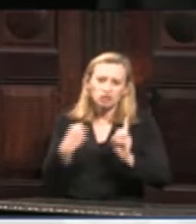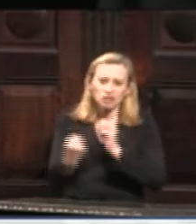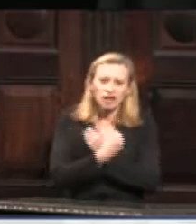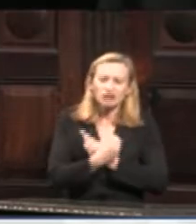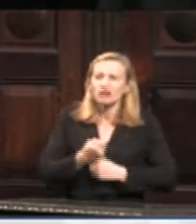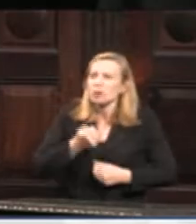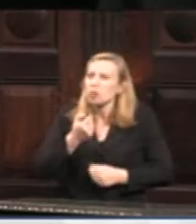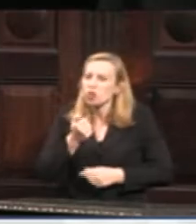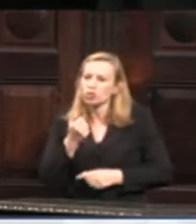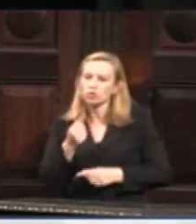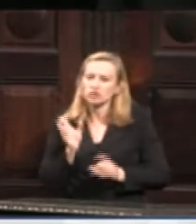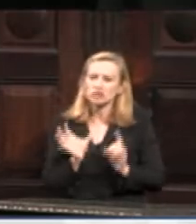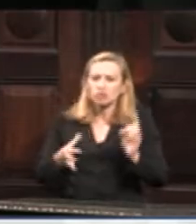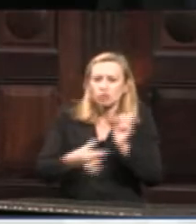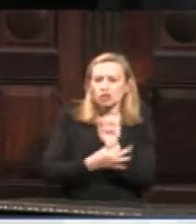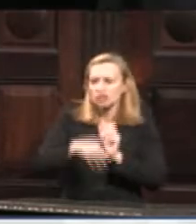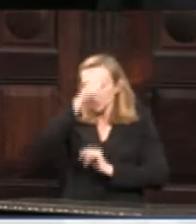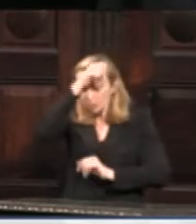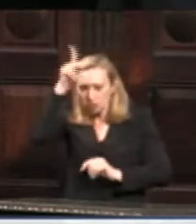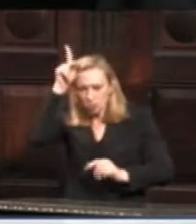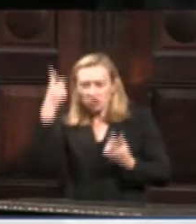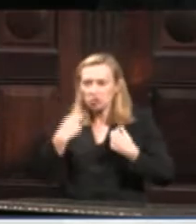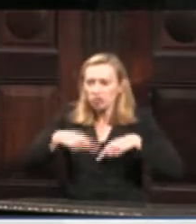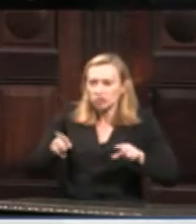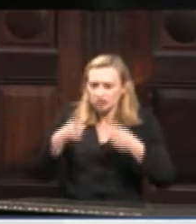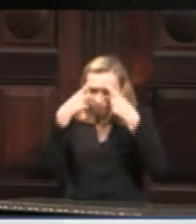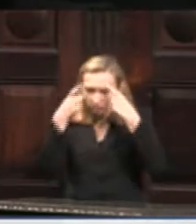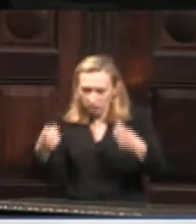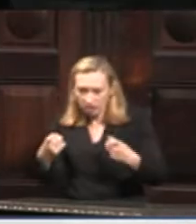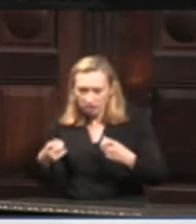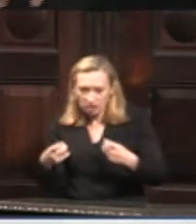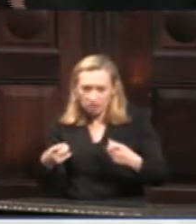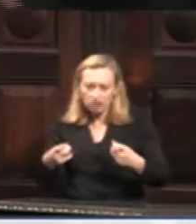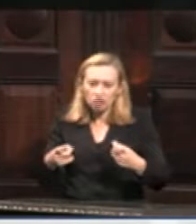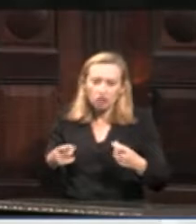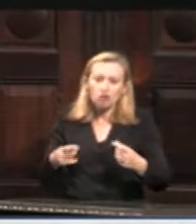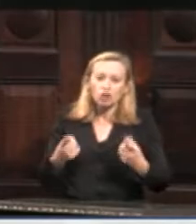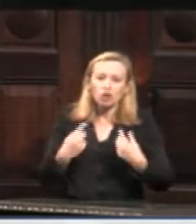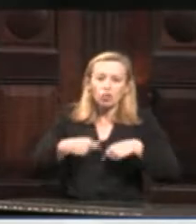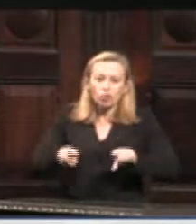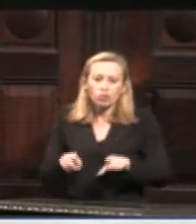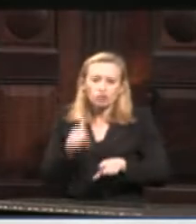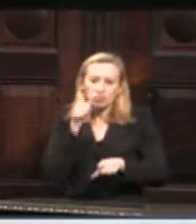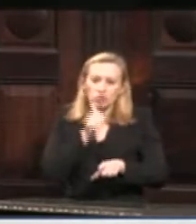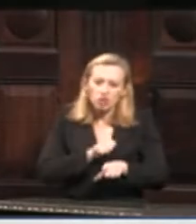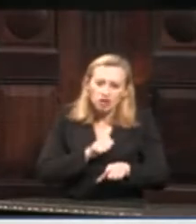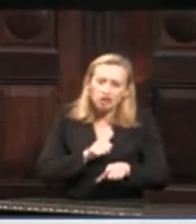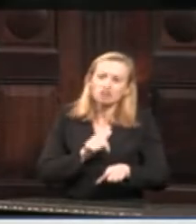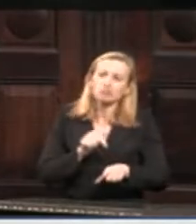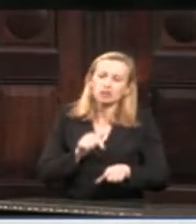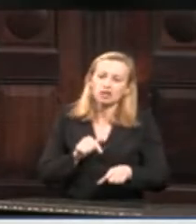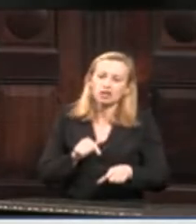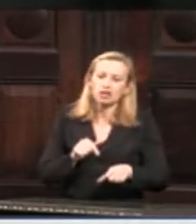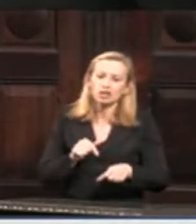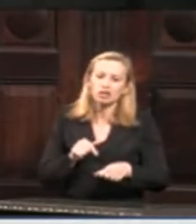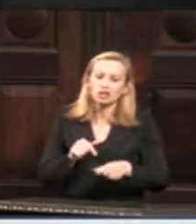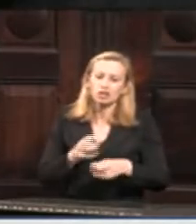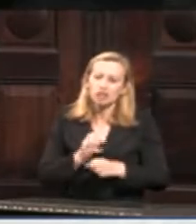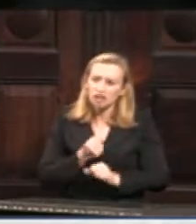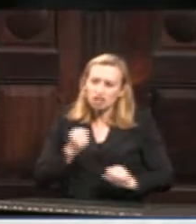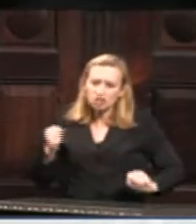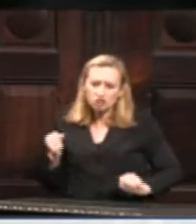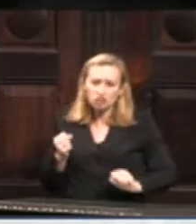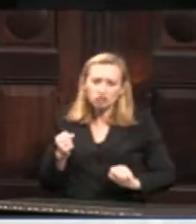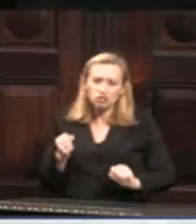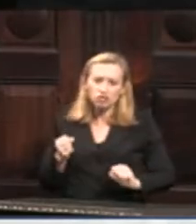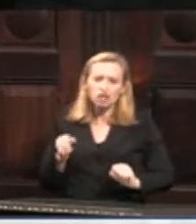segurança pública, em necessidade de combater a violência contra a mulher, ela tem um formato perverso, porque muitas vezes é uma violência